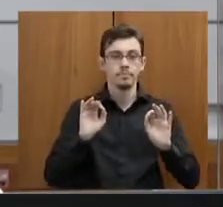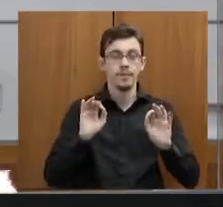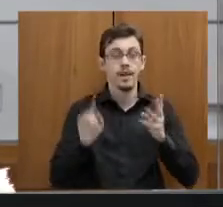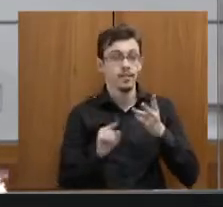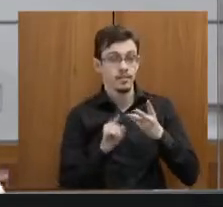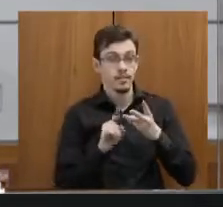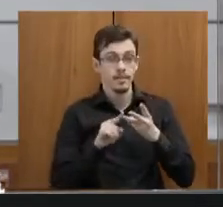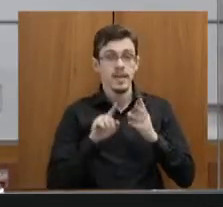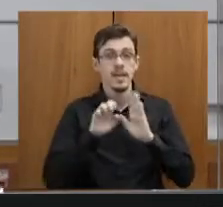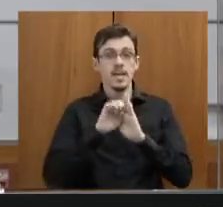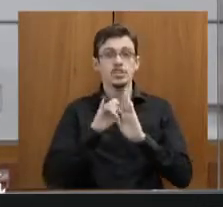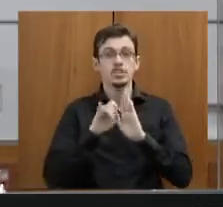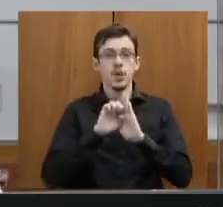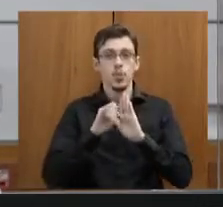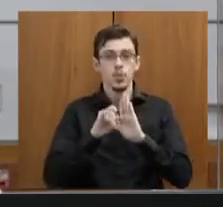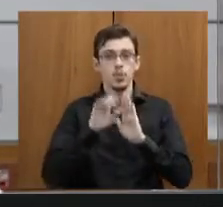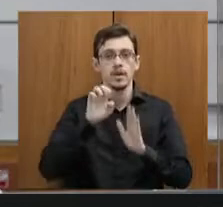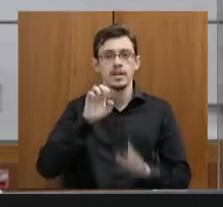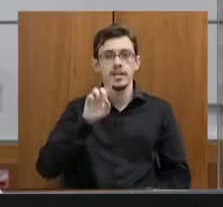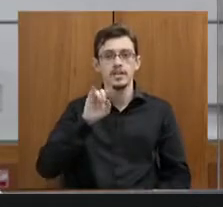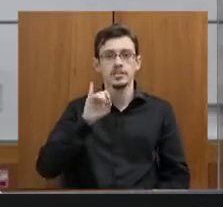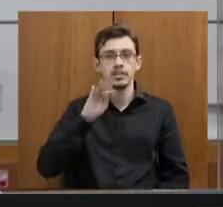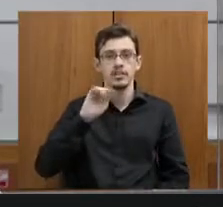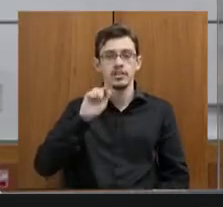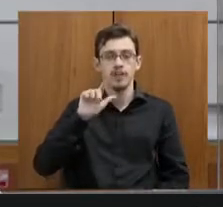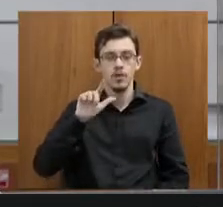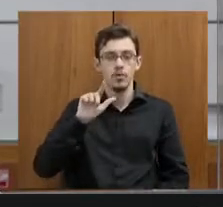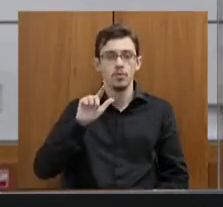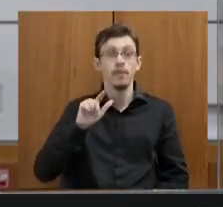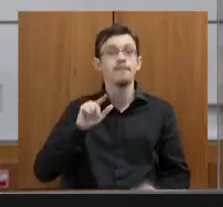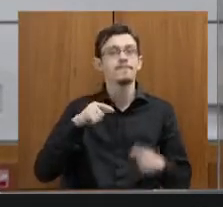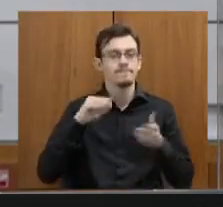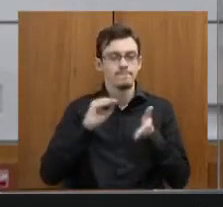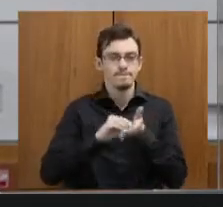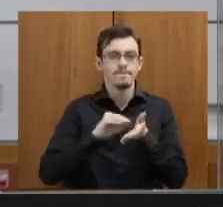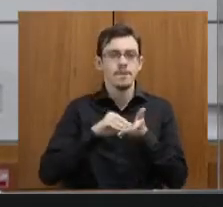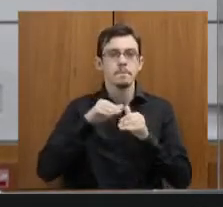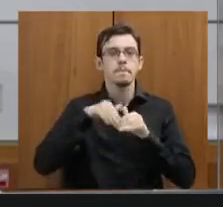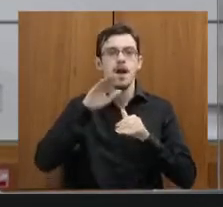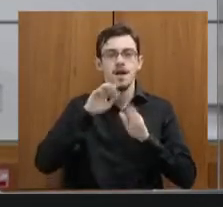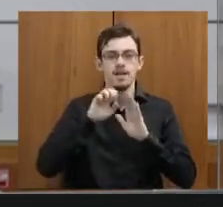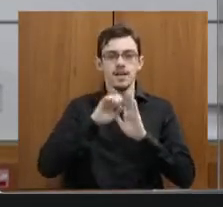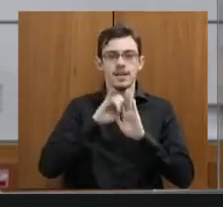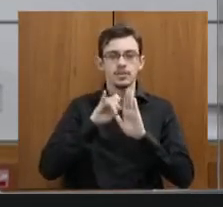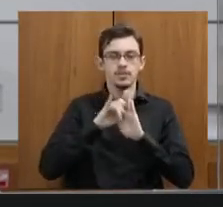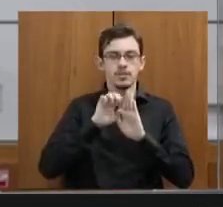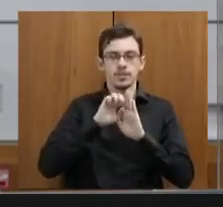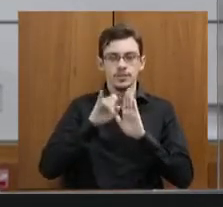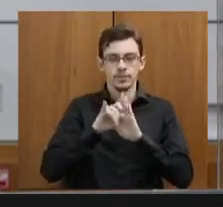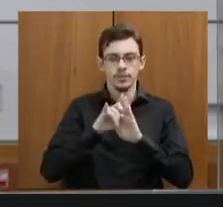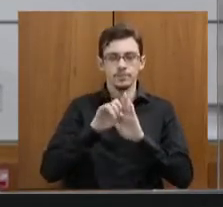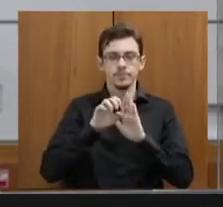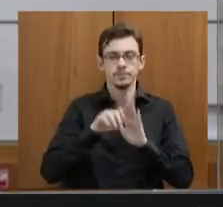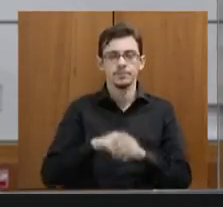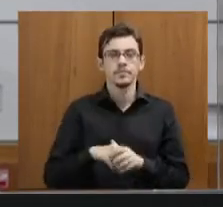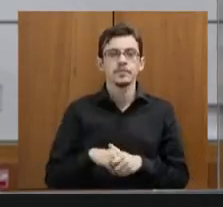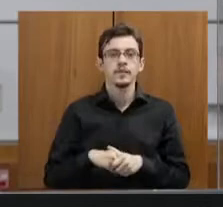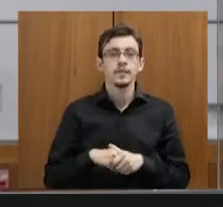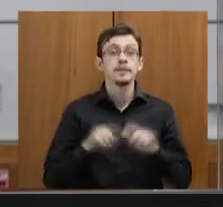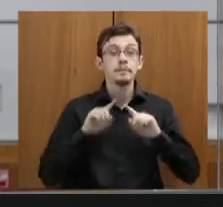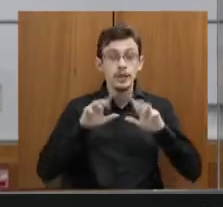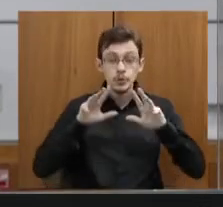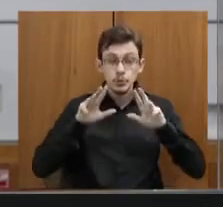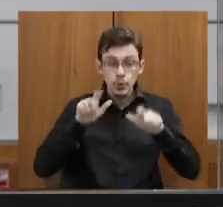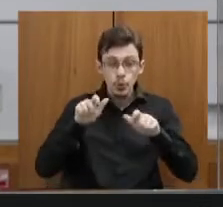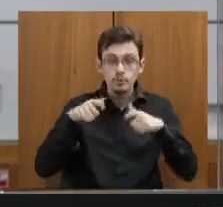e o pai falou das dificuldades de editais sim gente é necessário capacitar o nosso povo sempre detalhes Mas ele falou também que nem